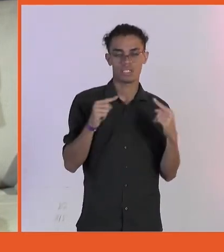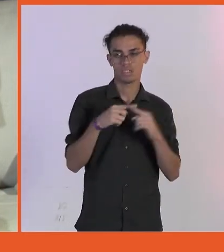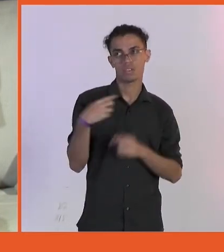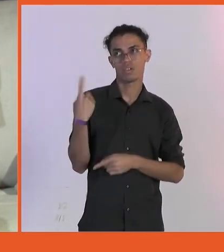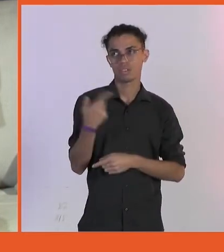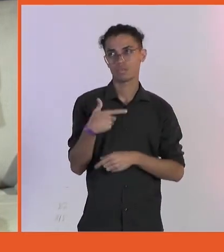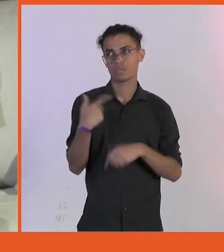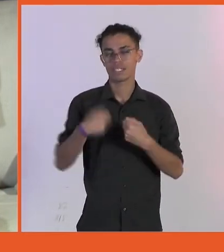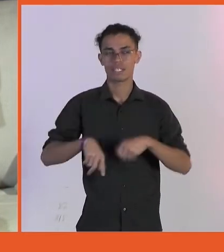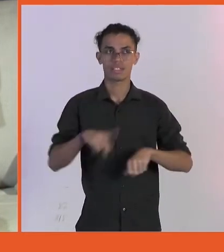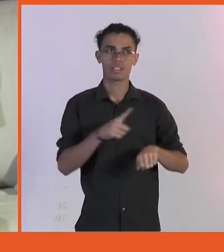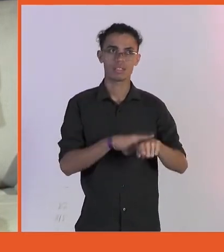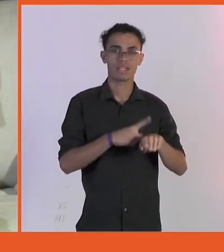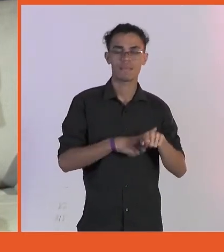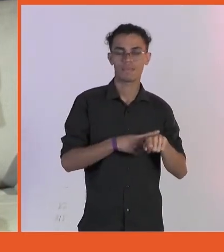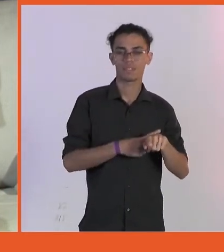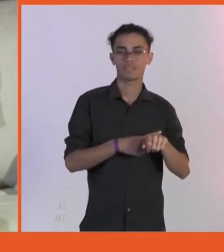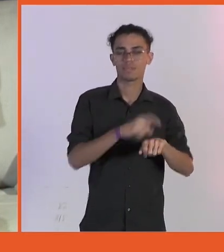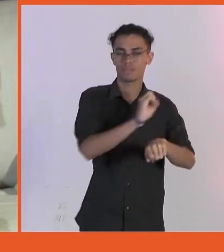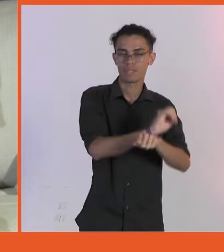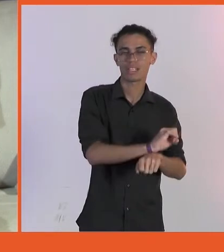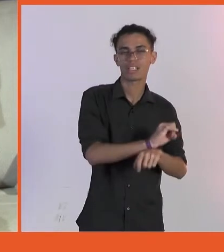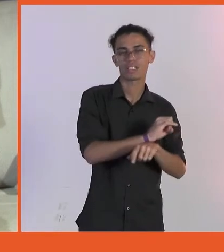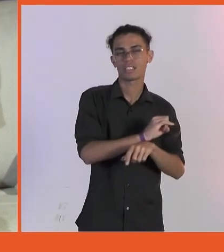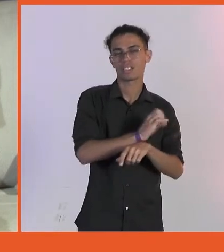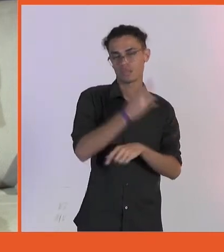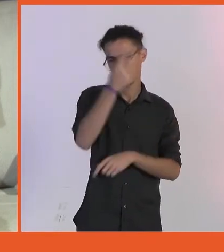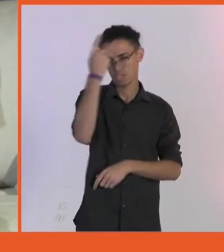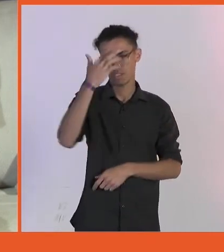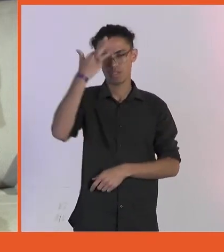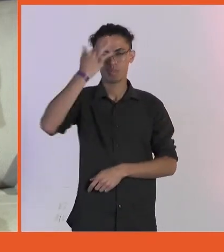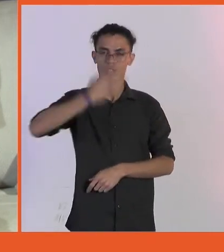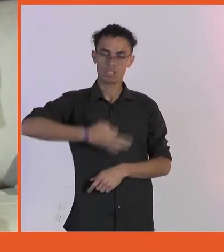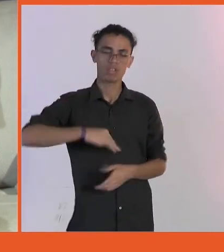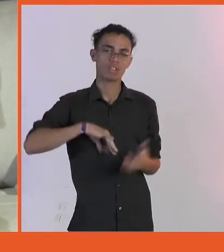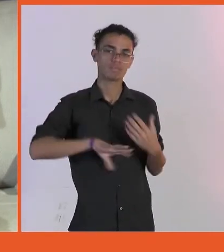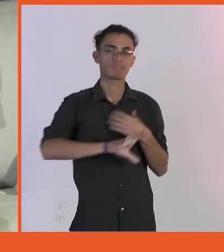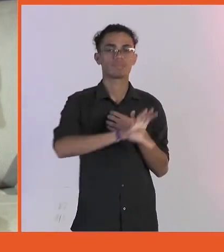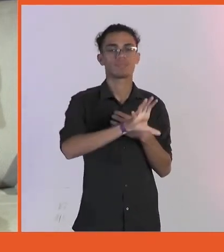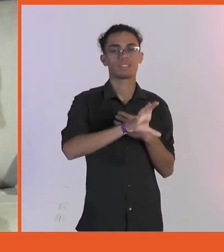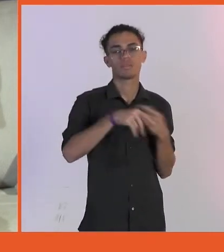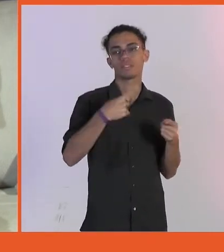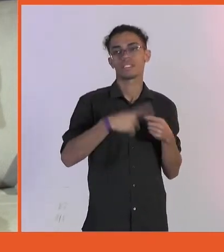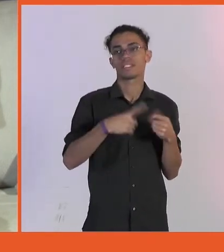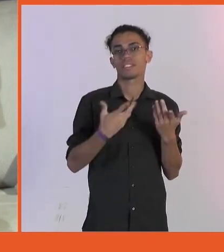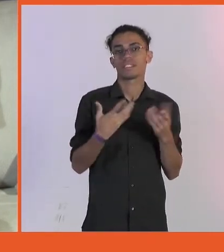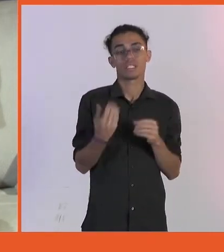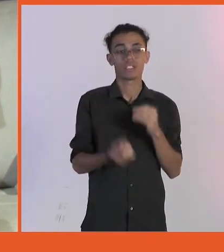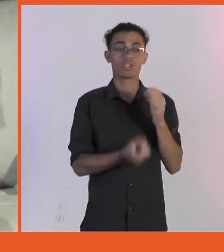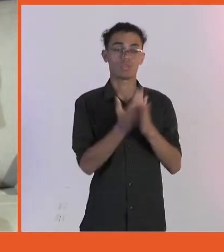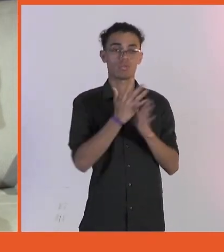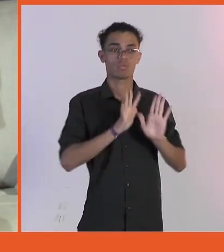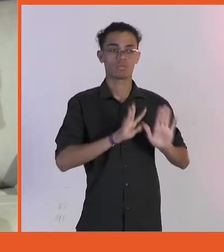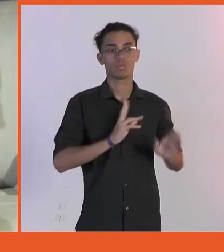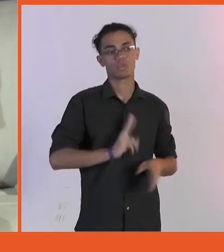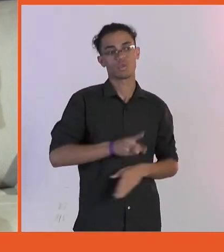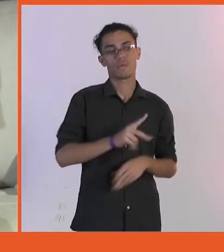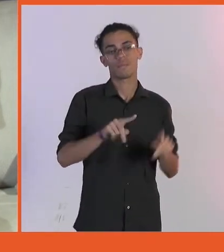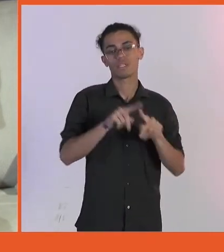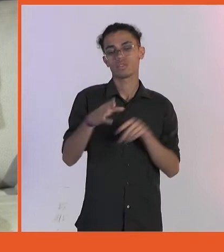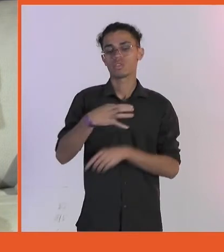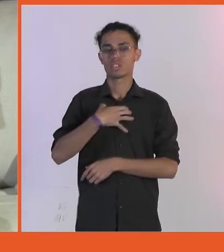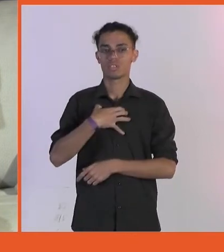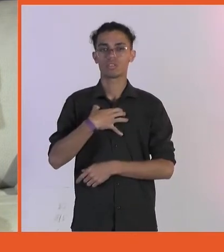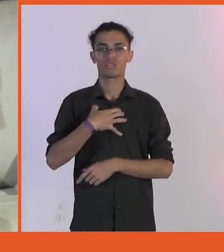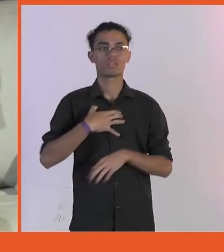tempo, as pessoas entenderam bastante o nosso lado, assim, sabe? Porque a gente também não deixou de produzir. A gente, pô, vamos produzir de uma outra